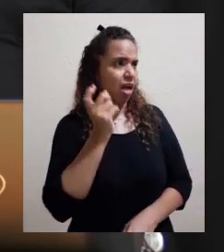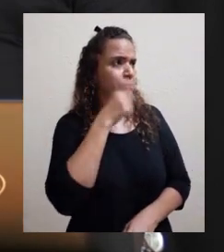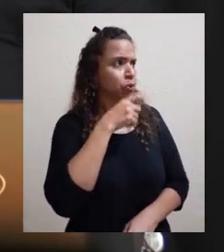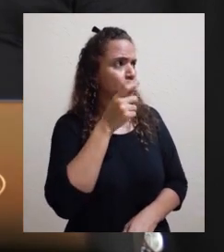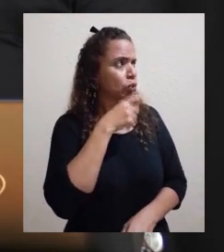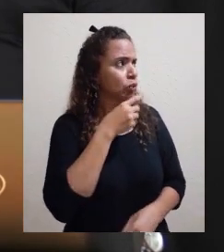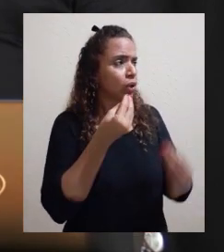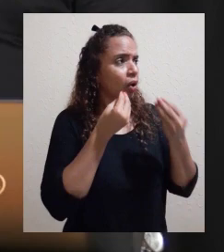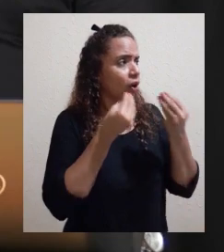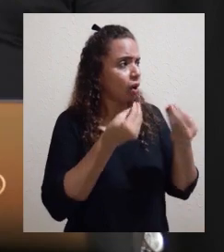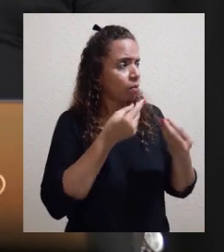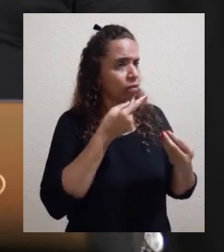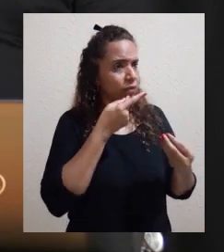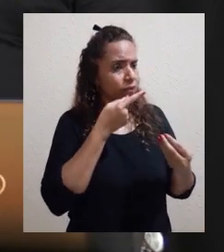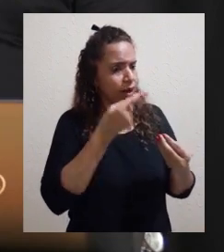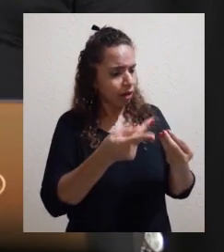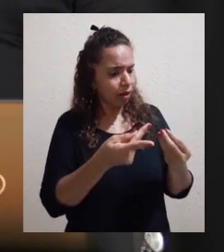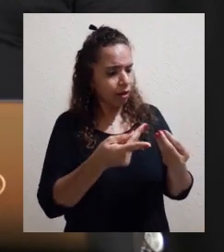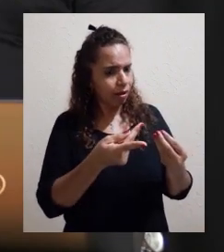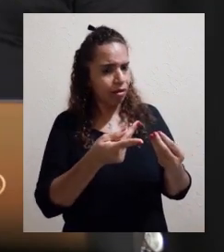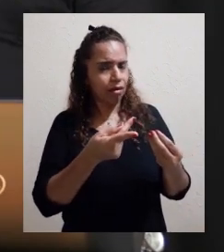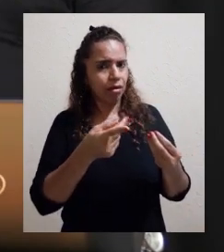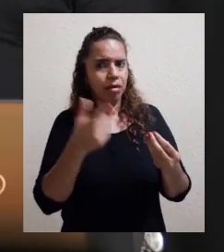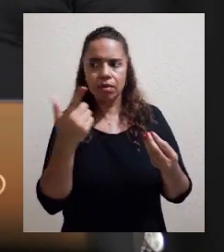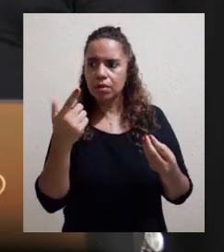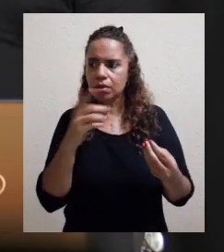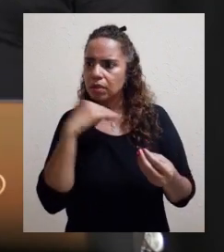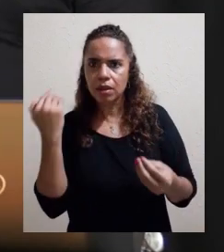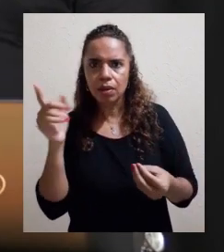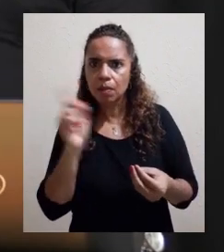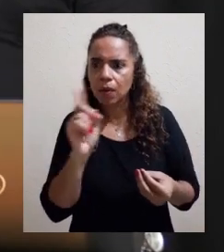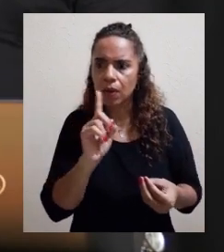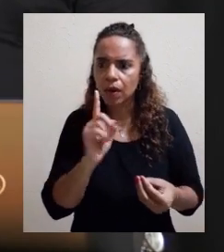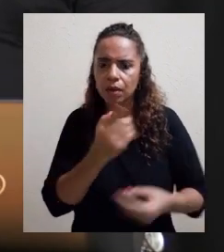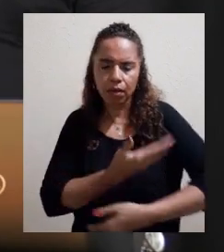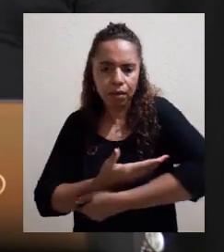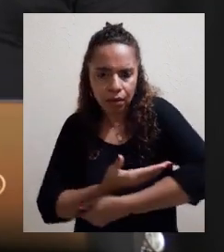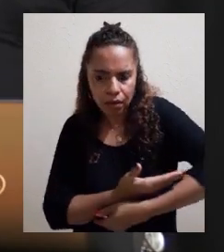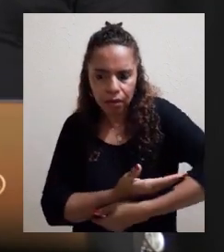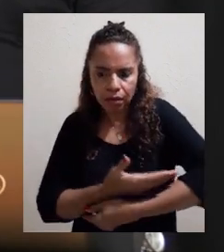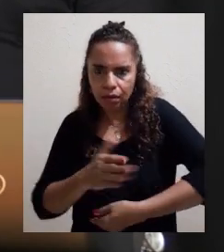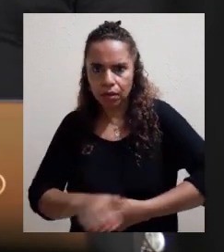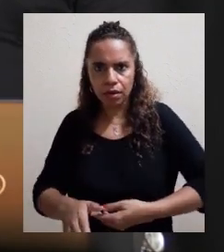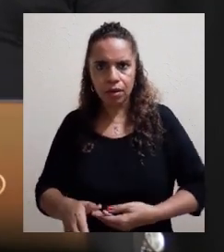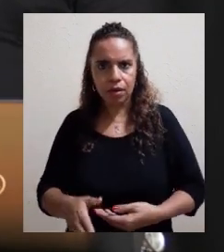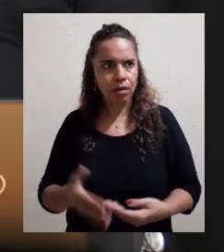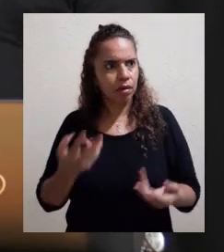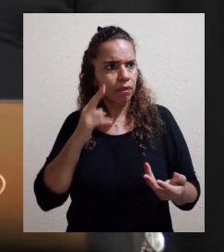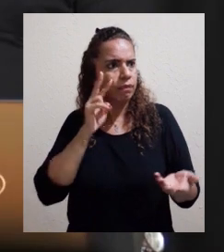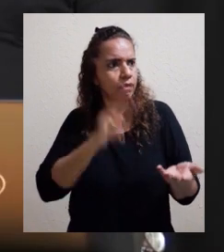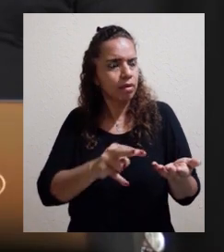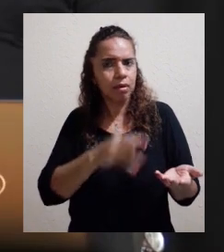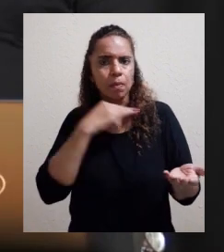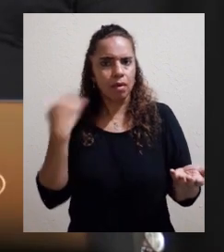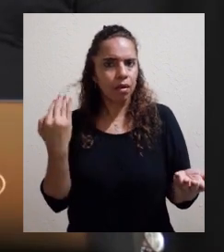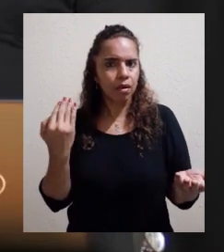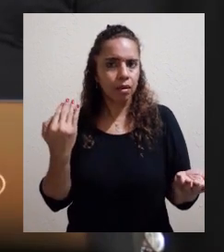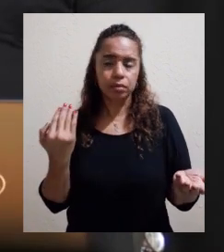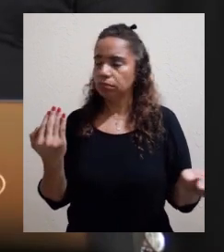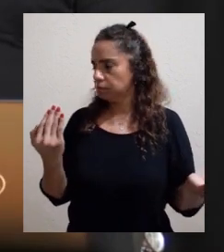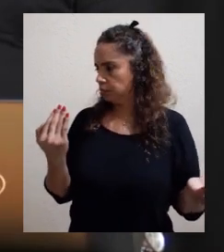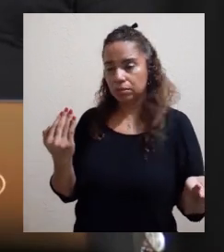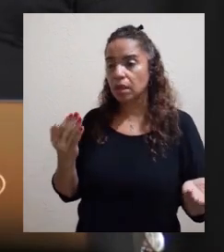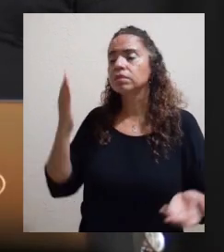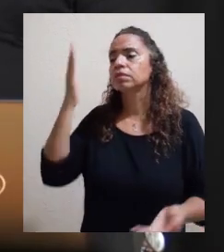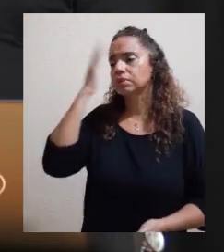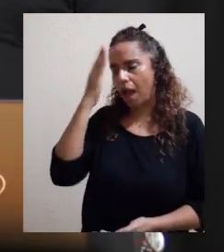acontece? Alguém mentiu que coronavírus não matava criança e tô vendo aqui, mata, fujam para as colinas. Não, a gente sabe que, de novo, aquela coisa